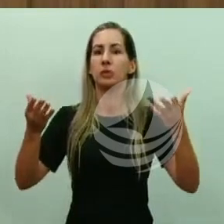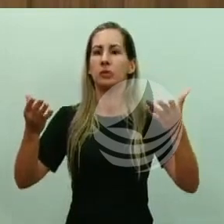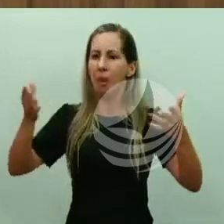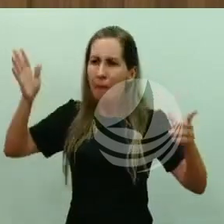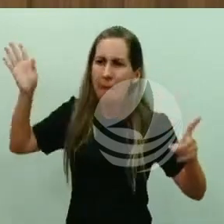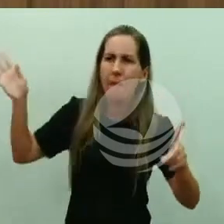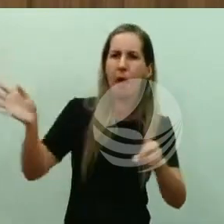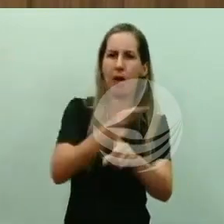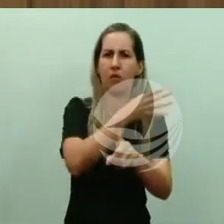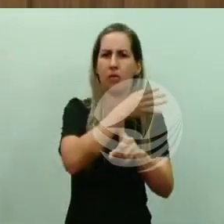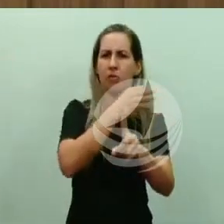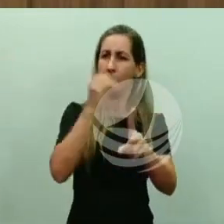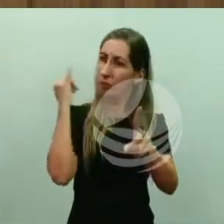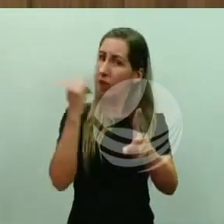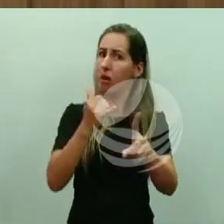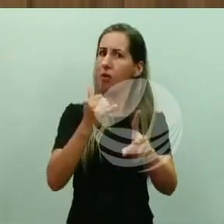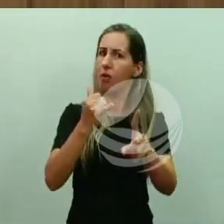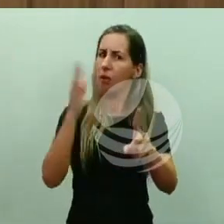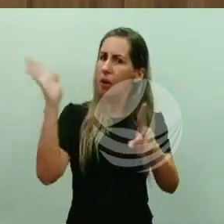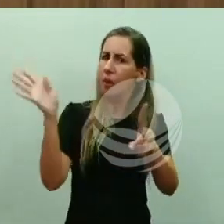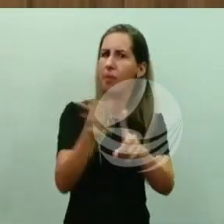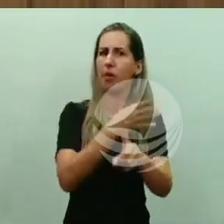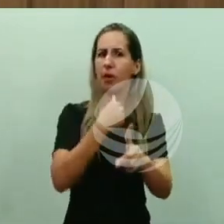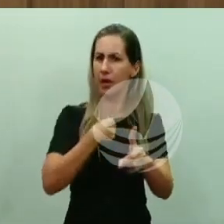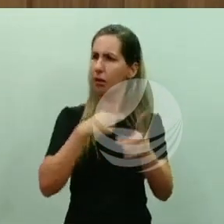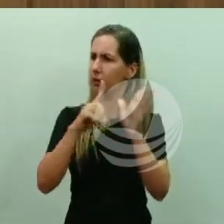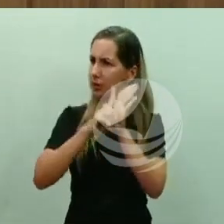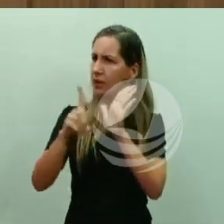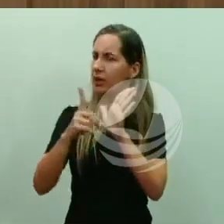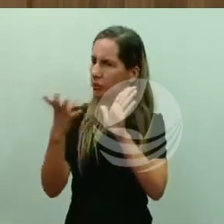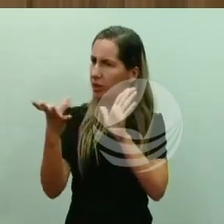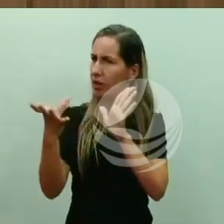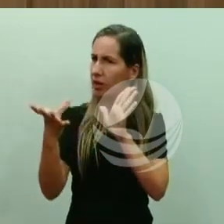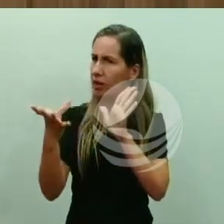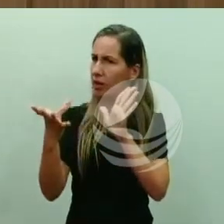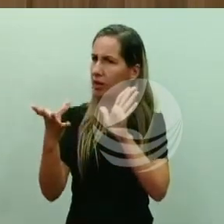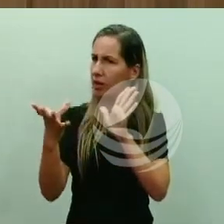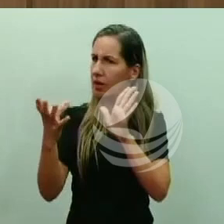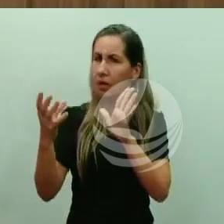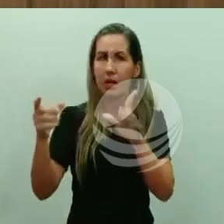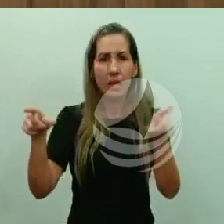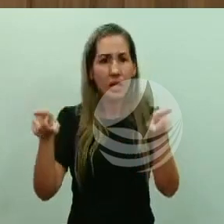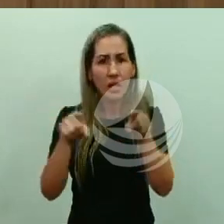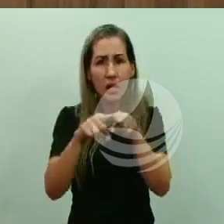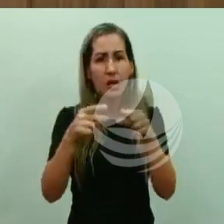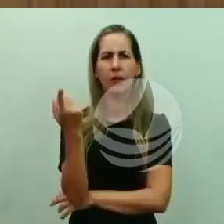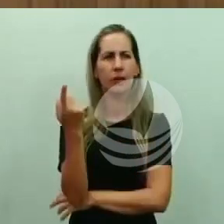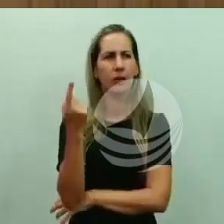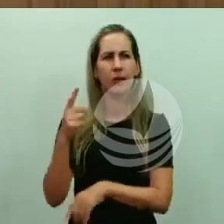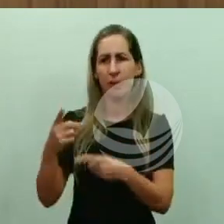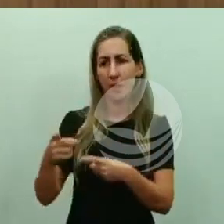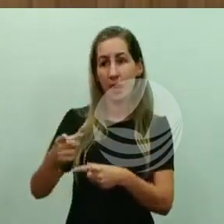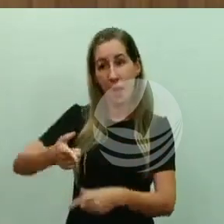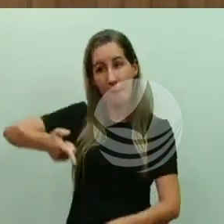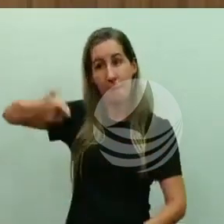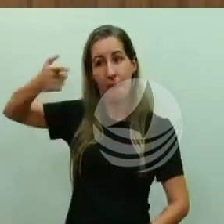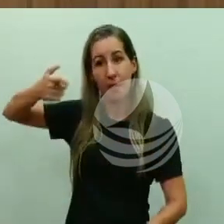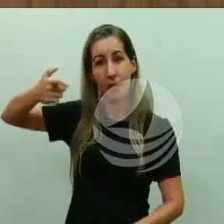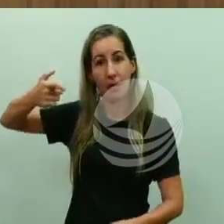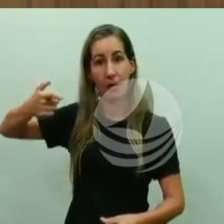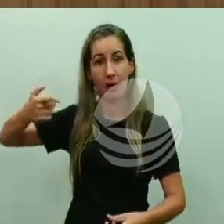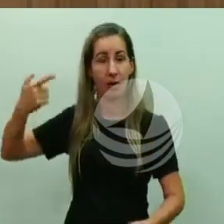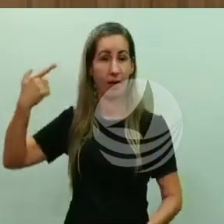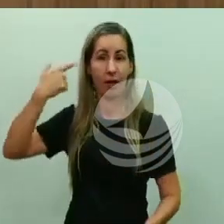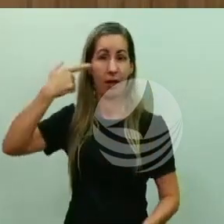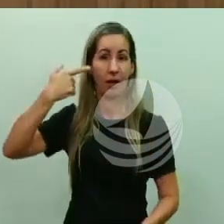mão. E eu tenho o direito de dizer que se ele me meter a mão, eu vou reagir da forma necessária. O vereador Anderson Lopes